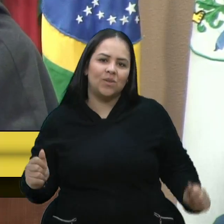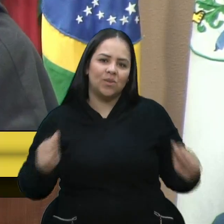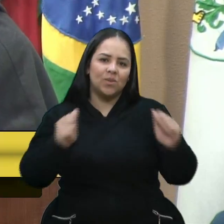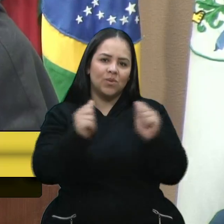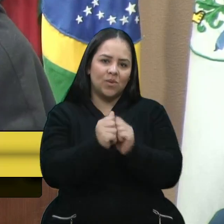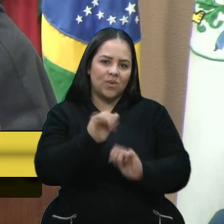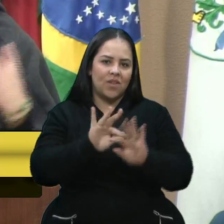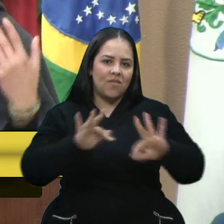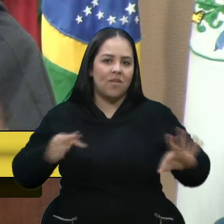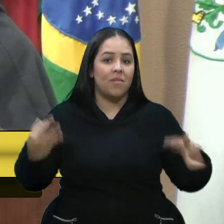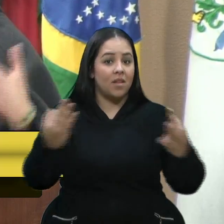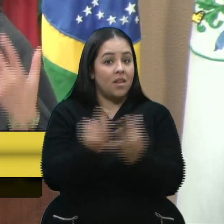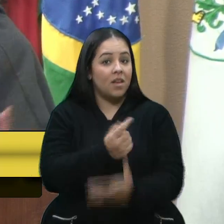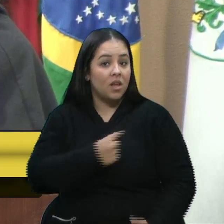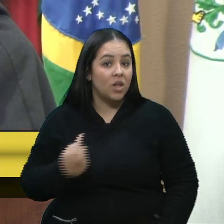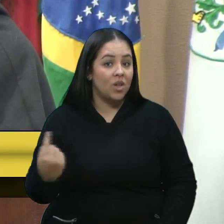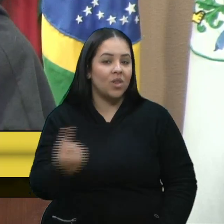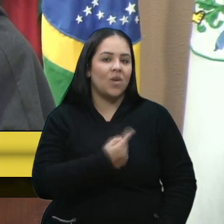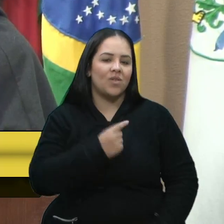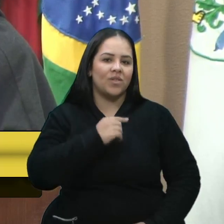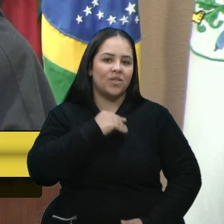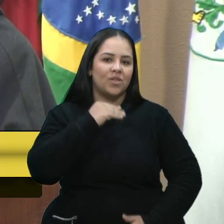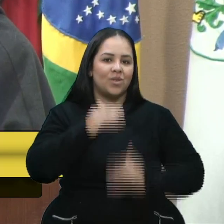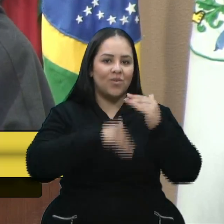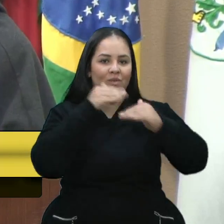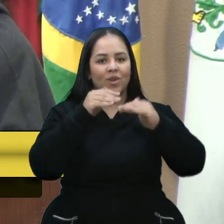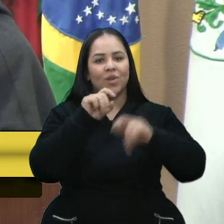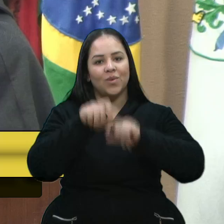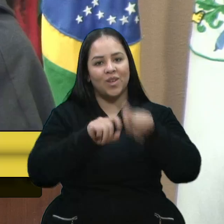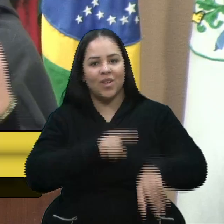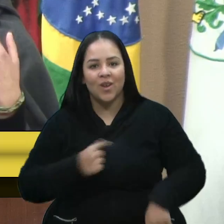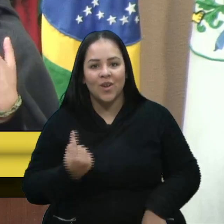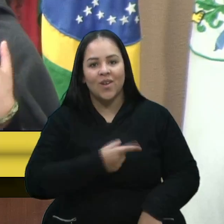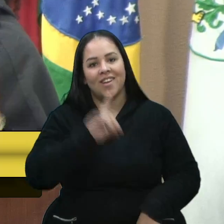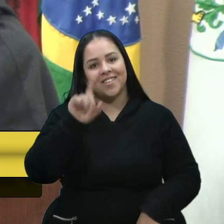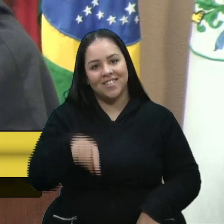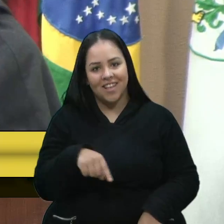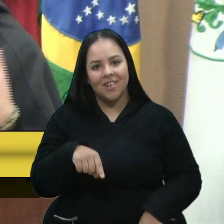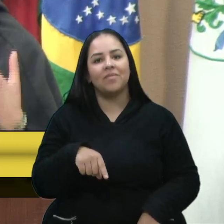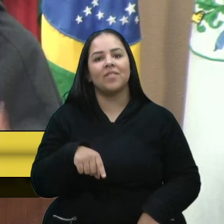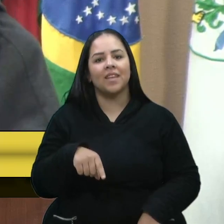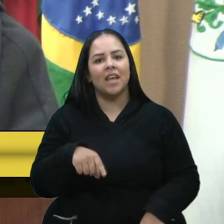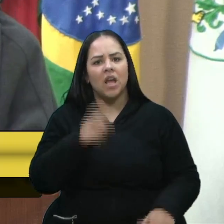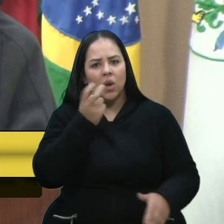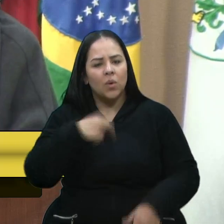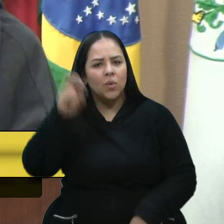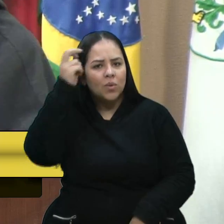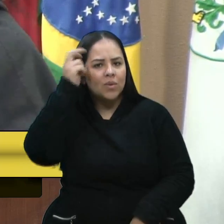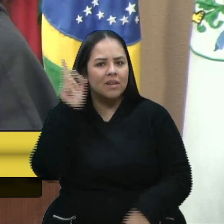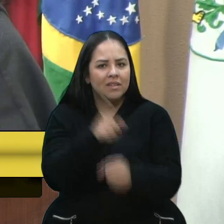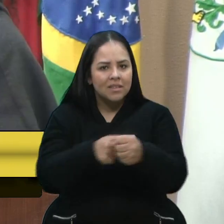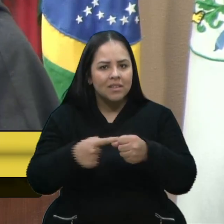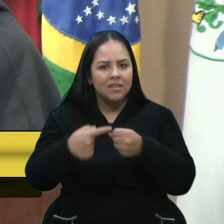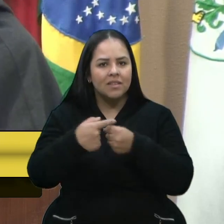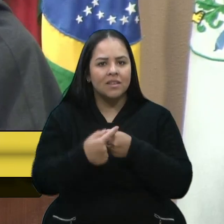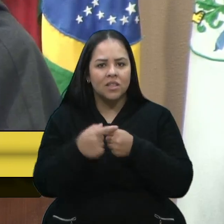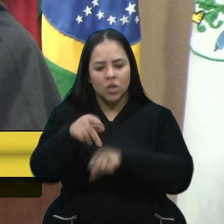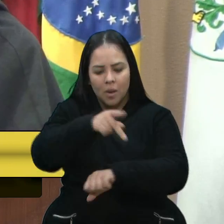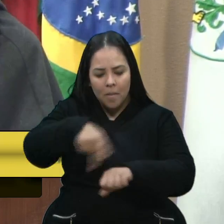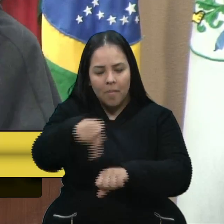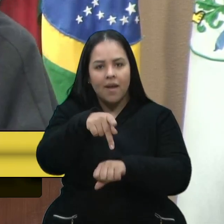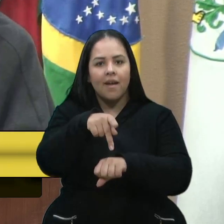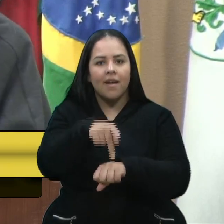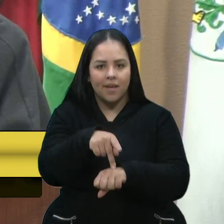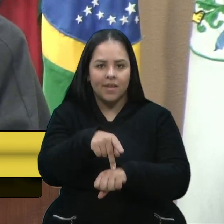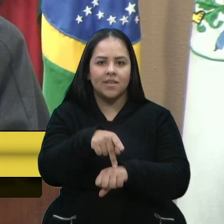famílias que nós vamos construindo quem a gente é. É através da cultura das nossas cidades, do nosso país e do